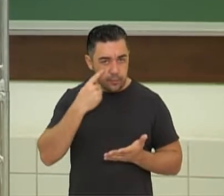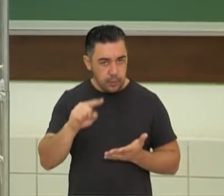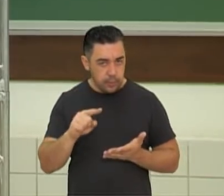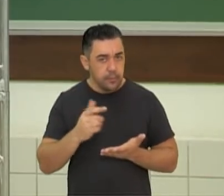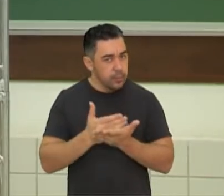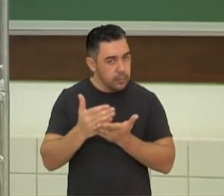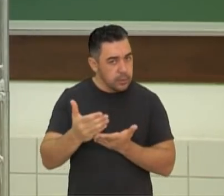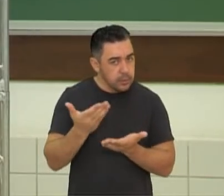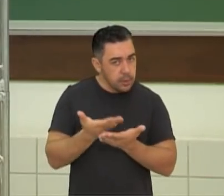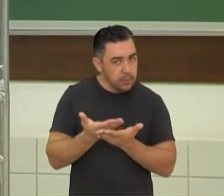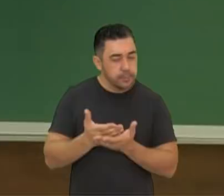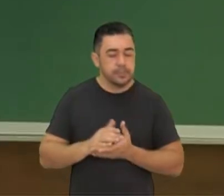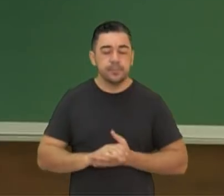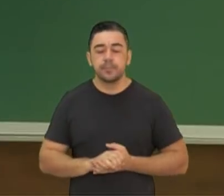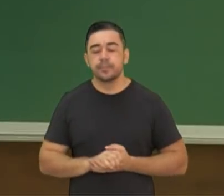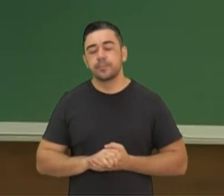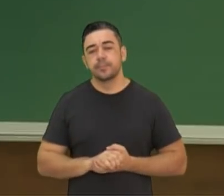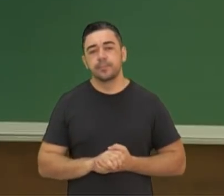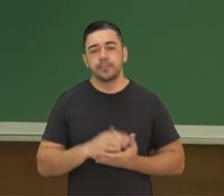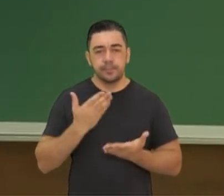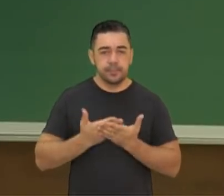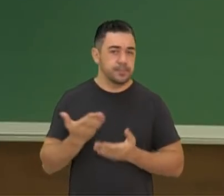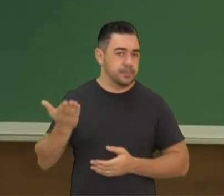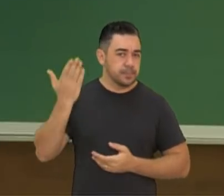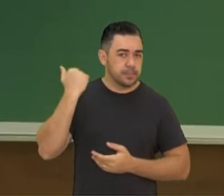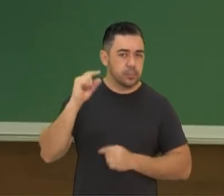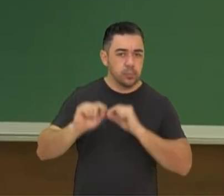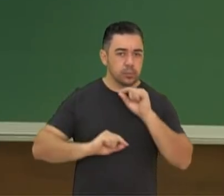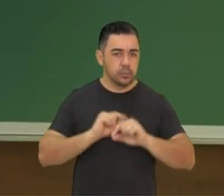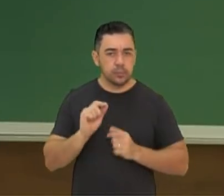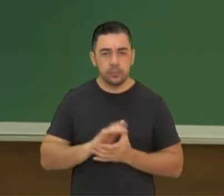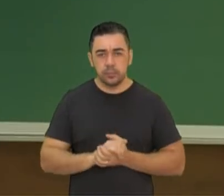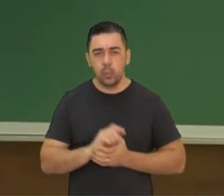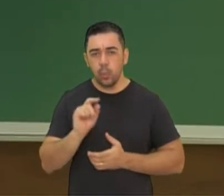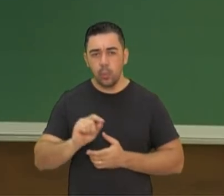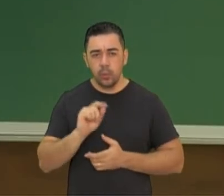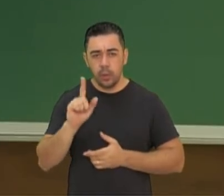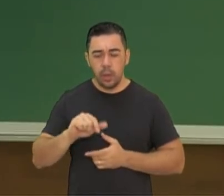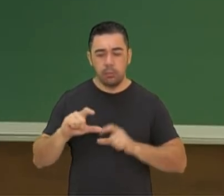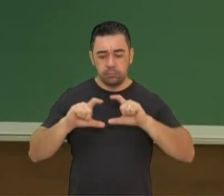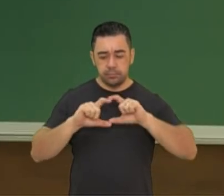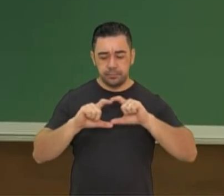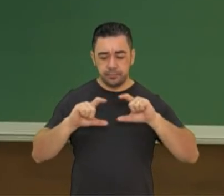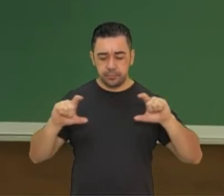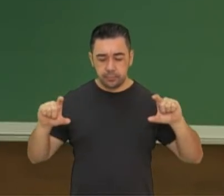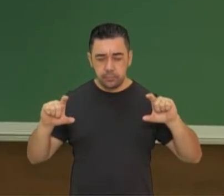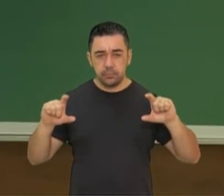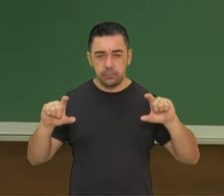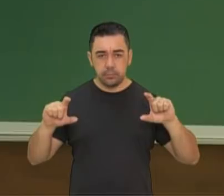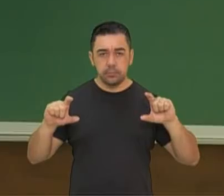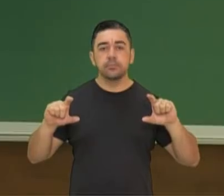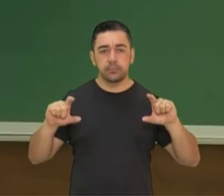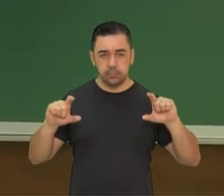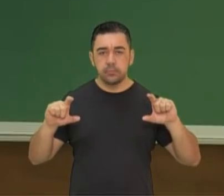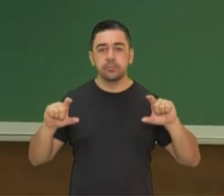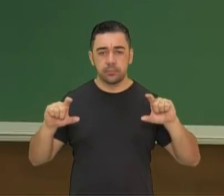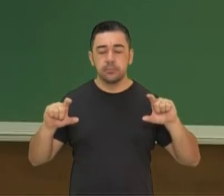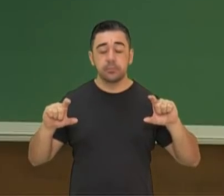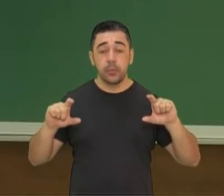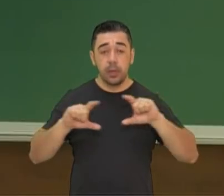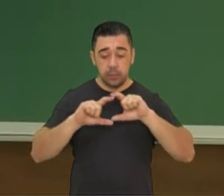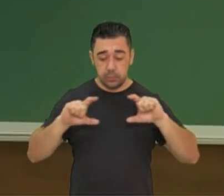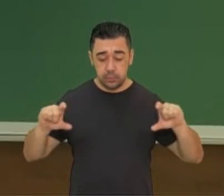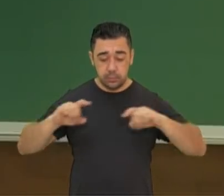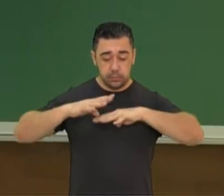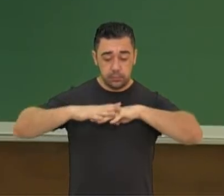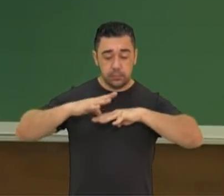vamos começar. Na aula passada, nós trabalhamos equações literais. O que é uma equação literal? Uma equação literal do